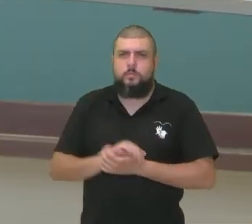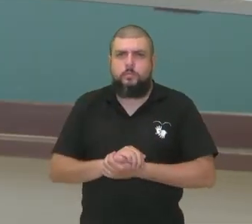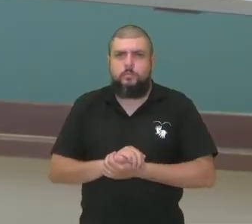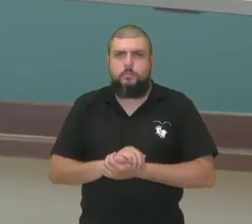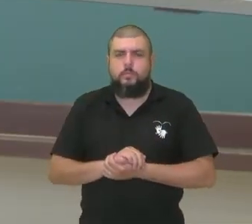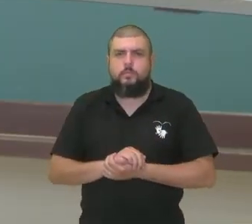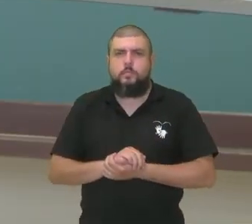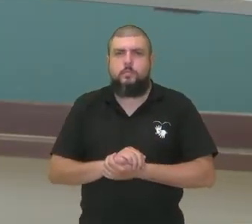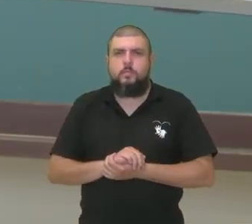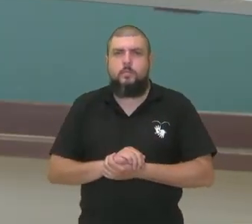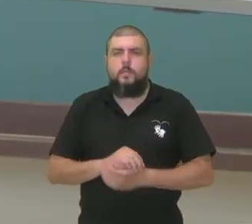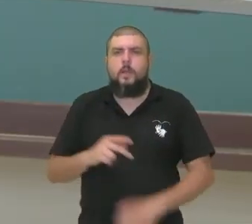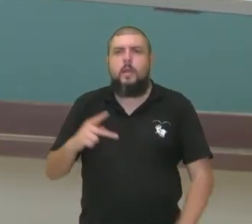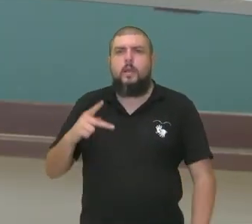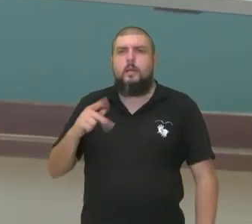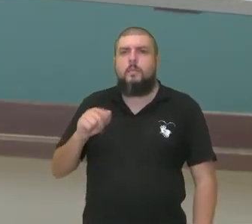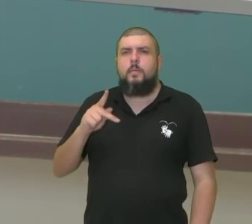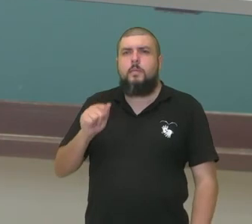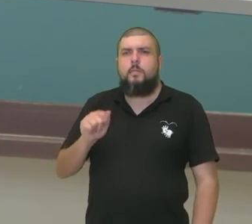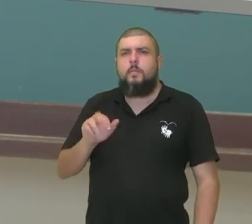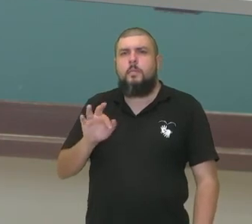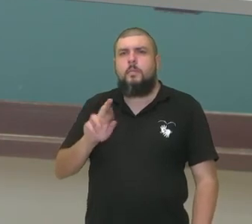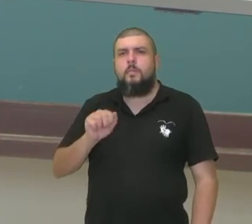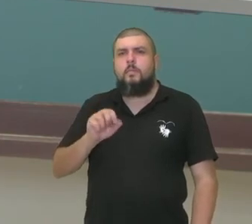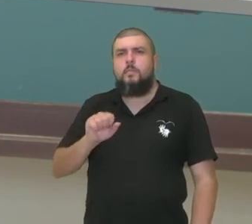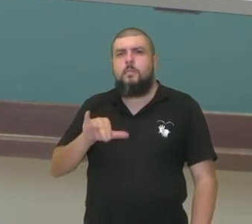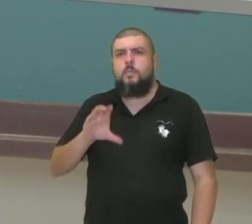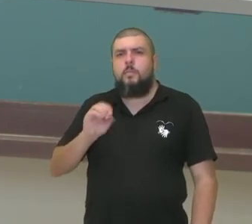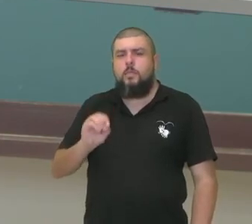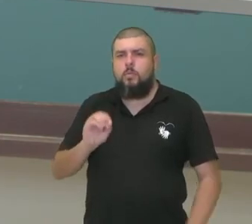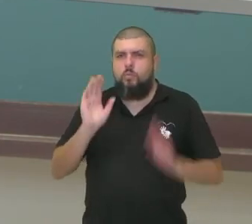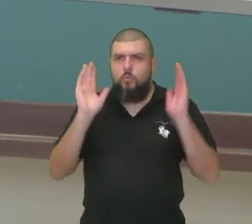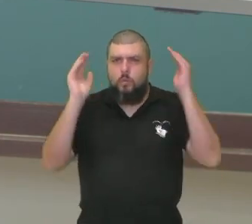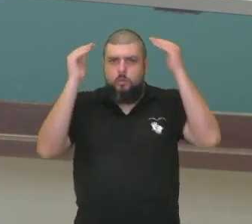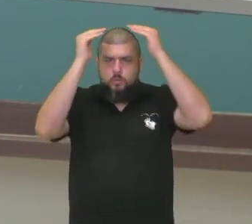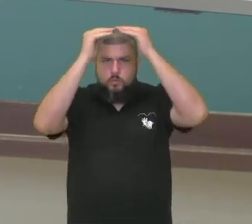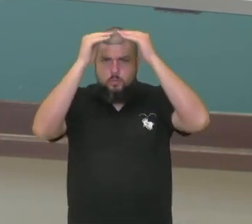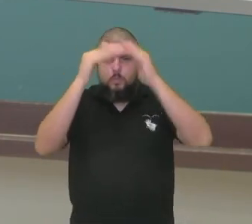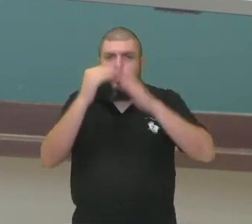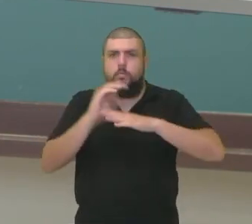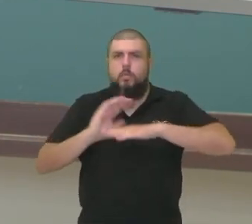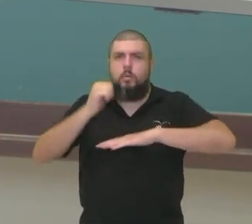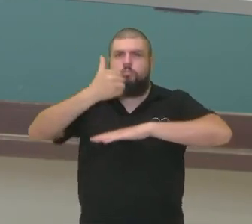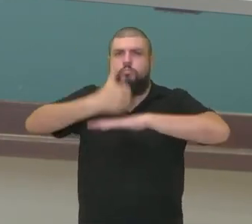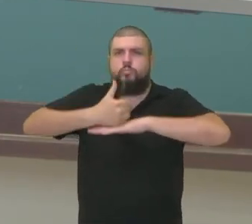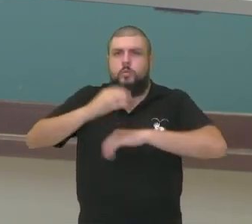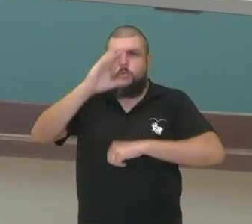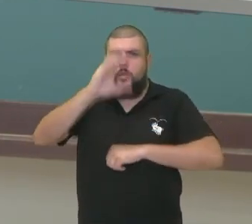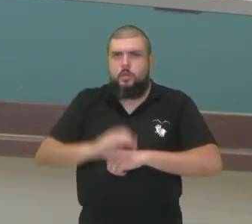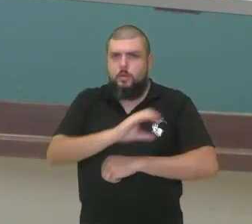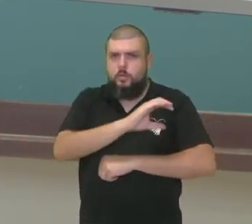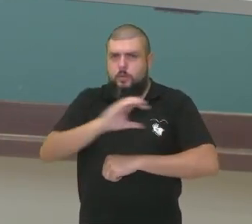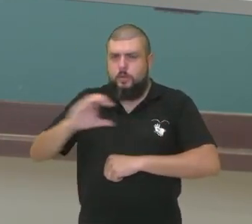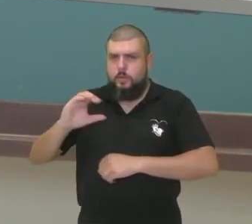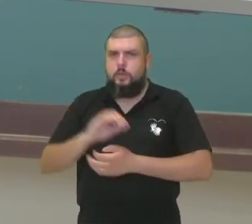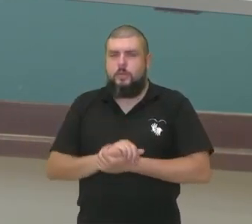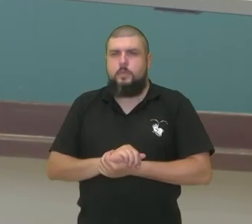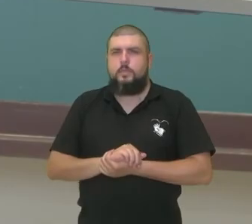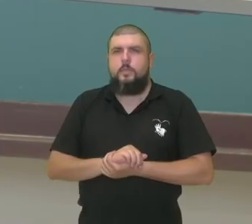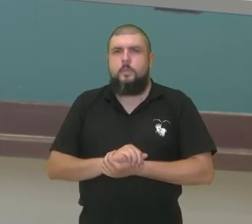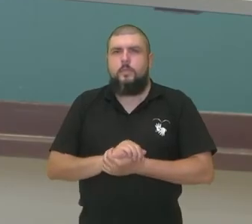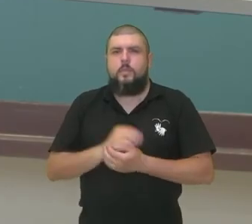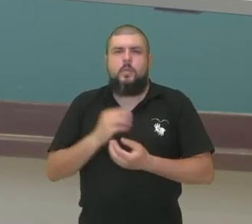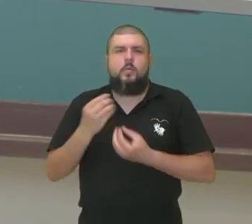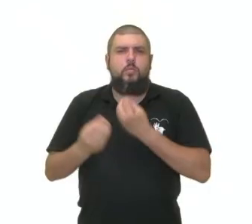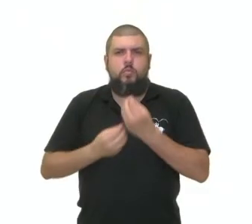Então, o Papa Francisco, a autoridade máxima do catolicismo, fez uma declaração, a declaração do Papa sobre os